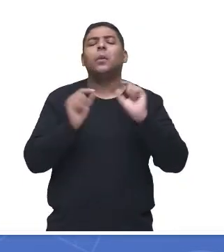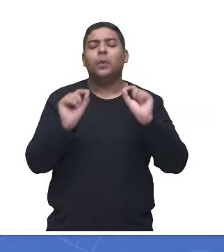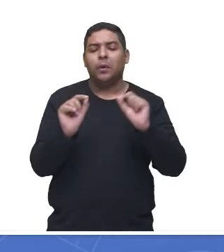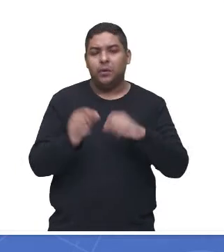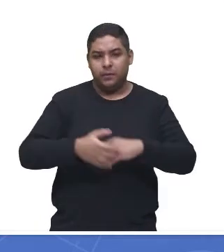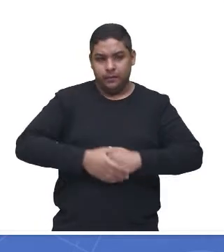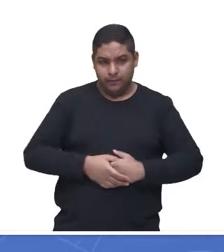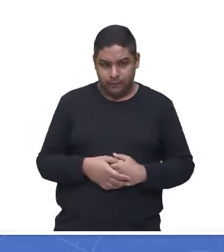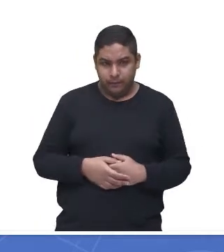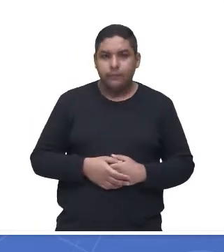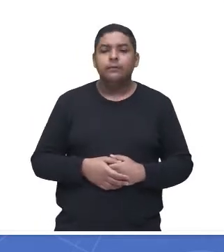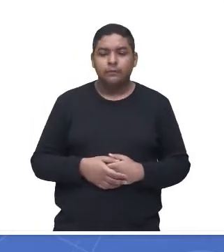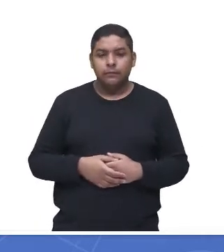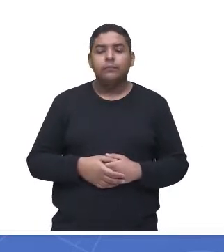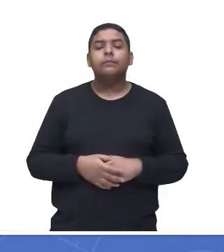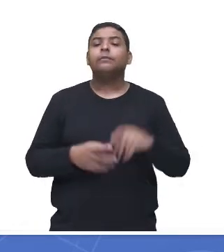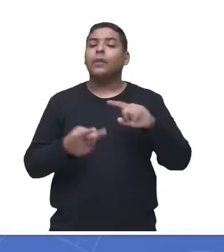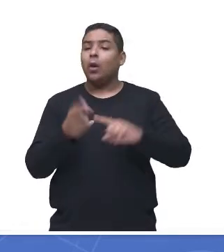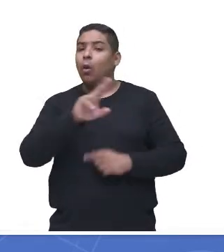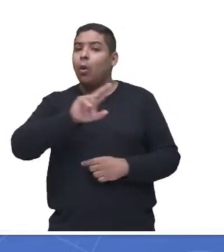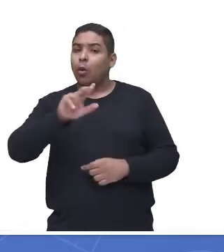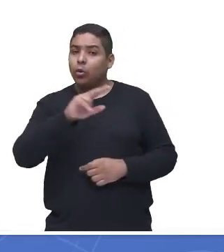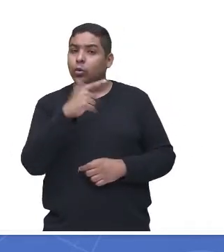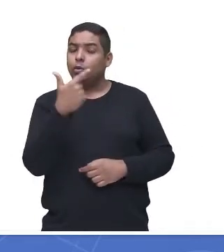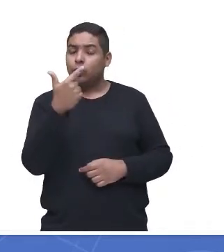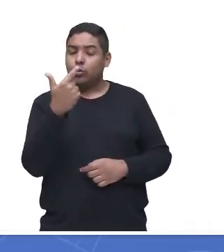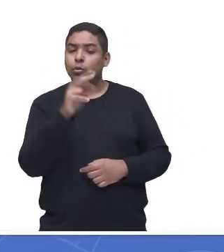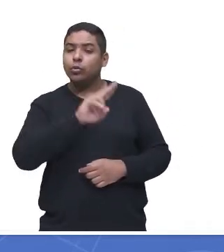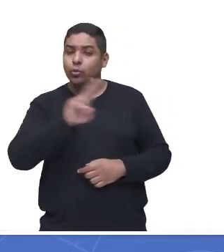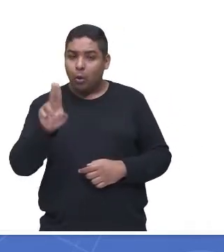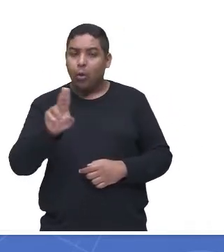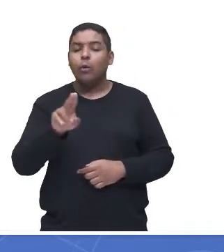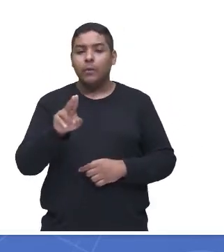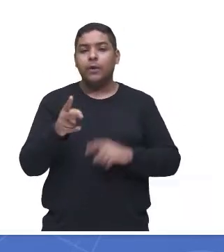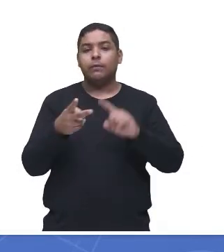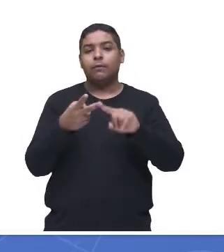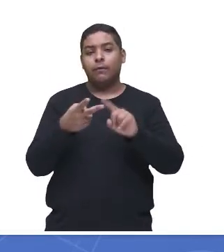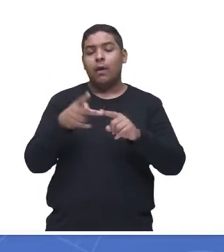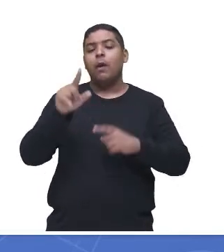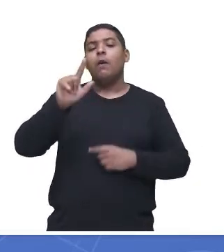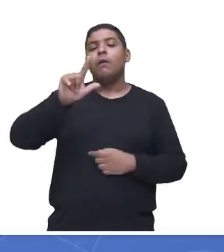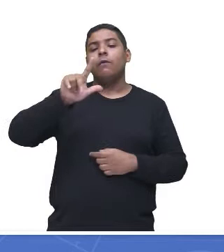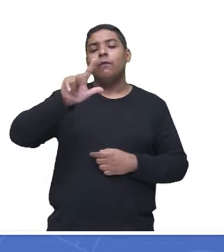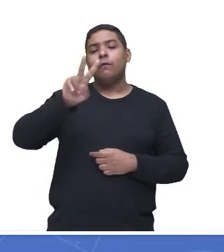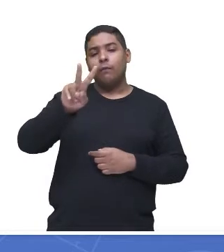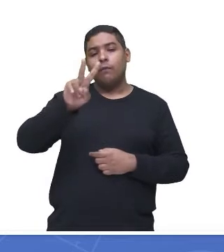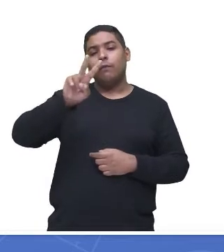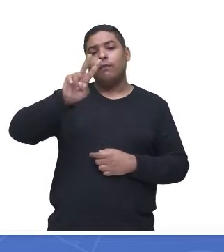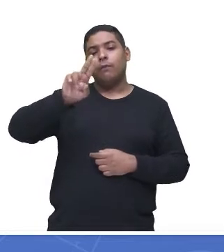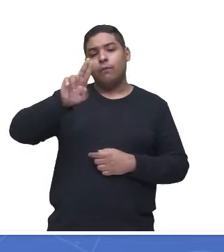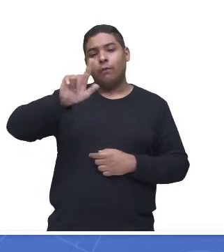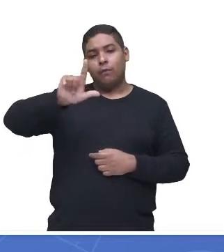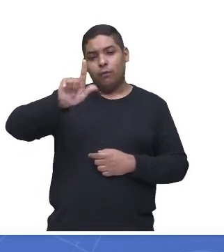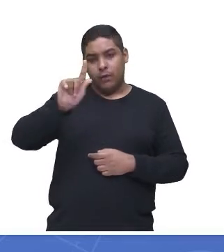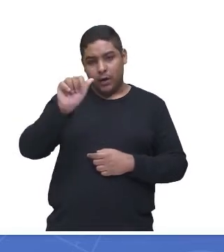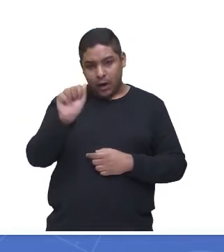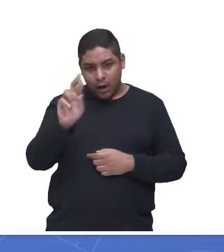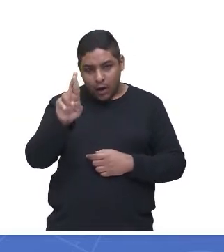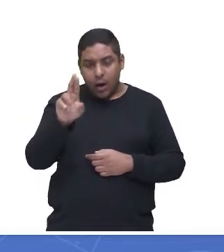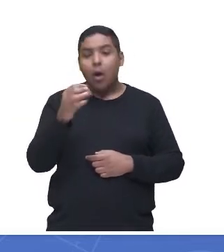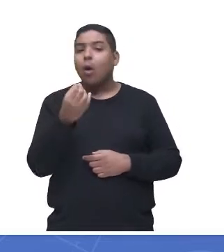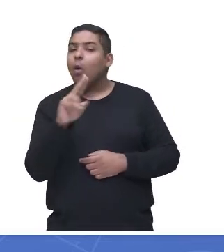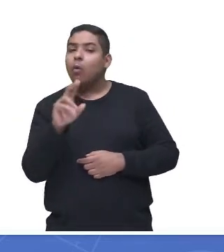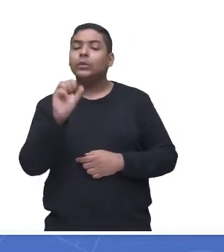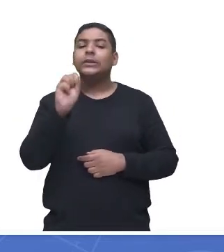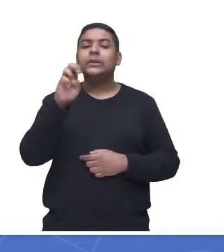nós chamamos de conhecimento vulgar ou conhecimento do senso comum. Por quê? Porque é um conhecimento que